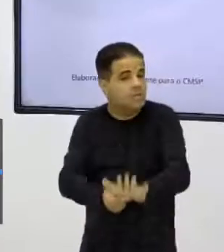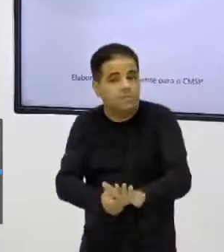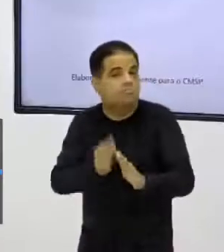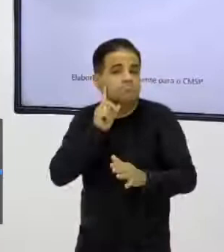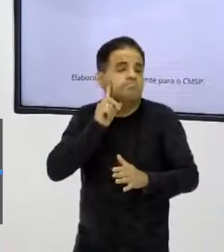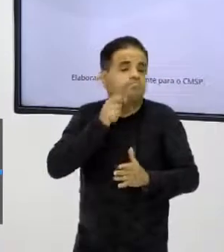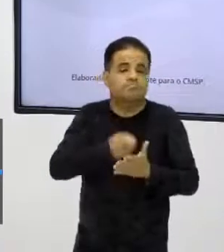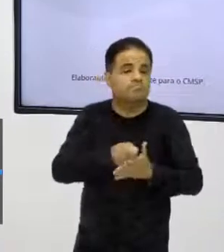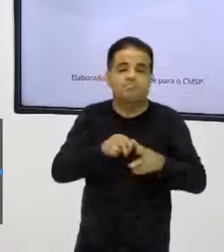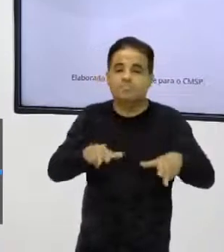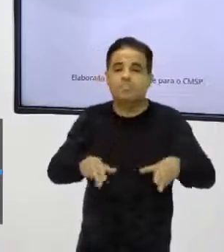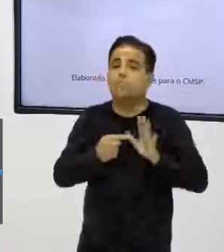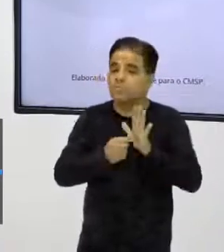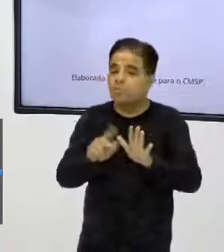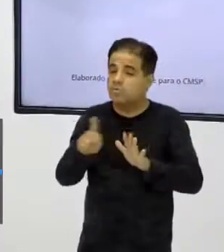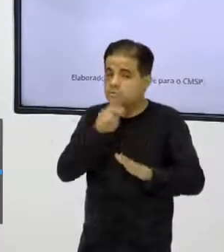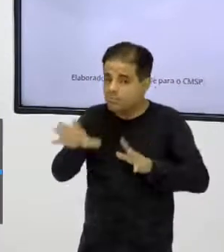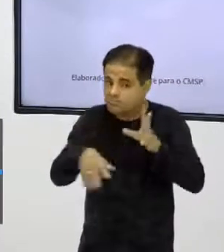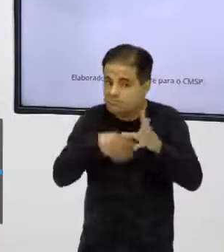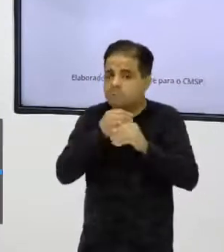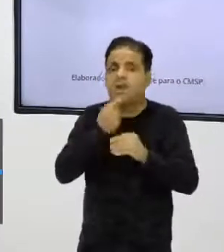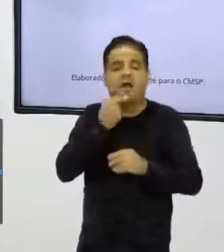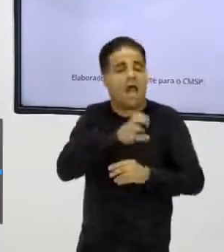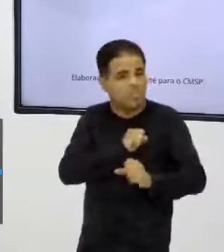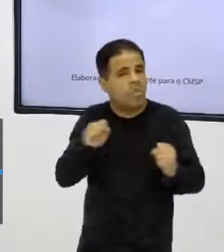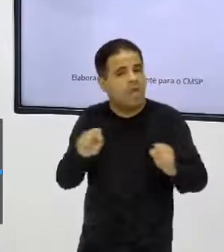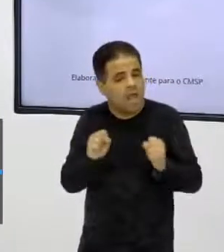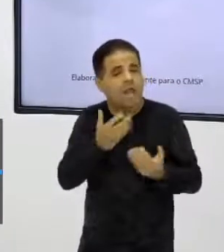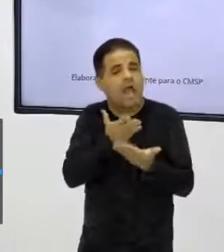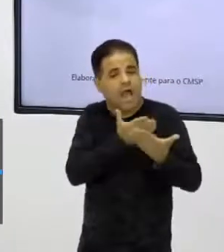a isso aí. O professor gostou aqui, adoraram a aula.